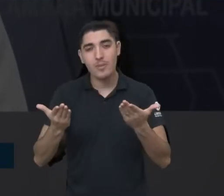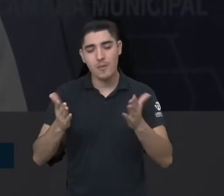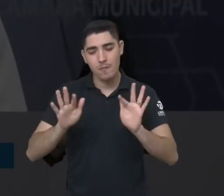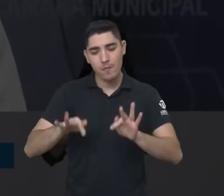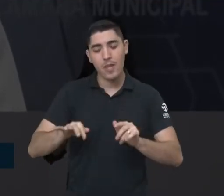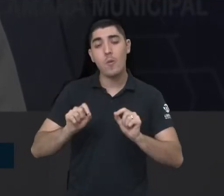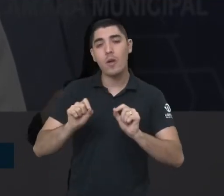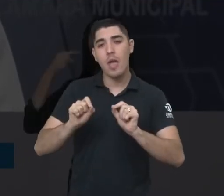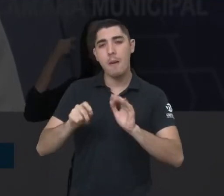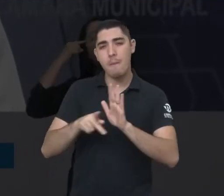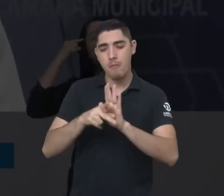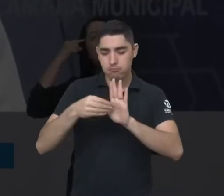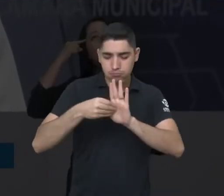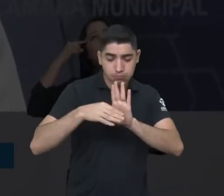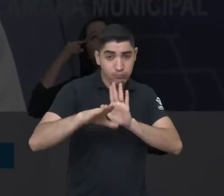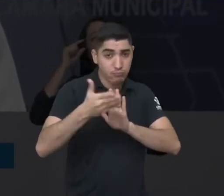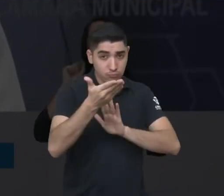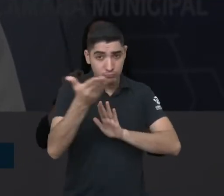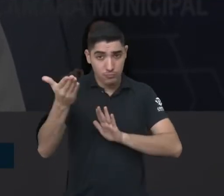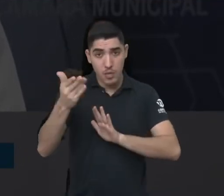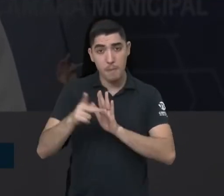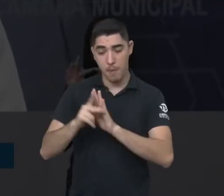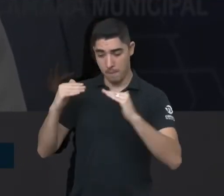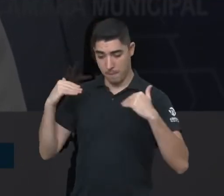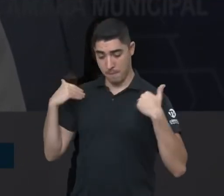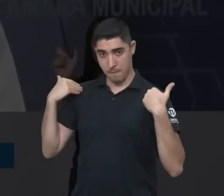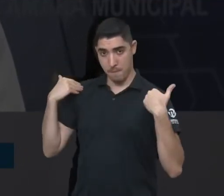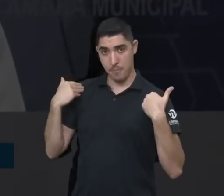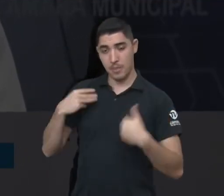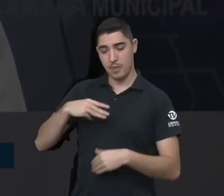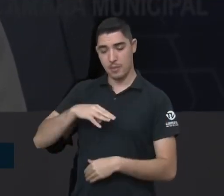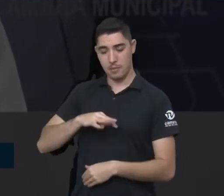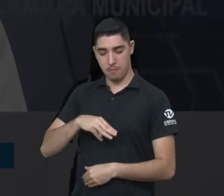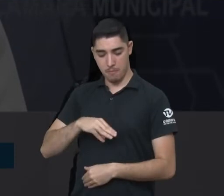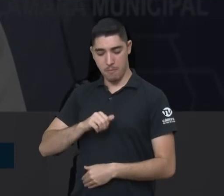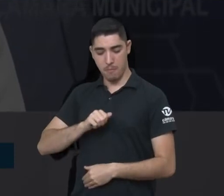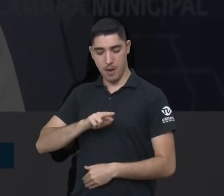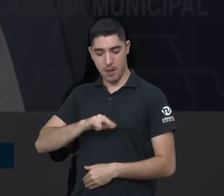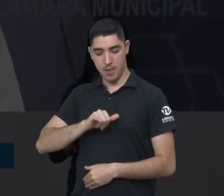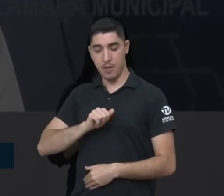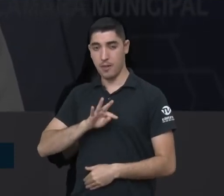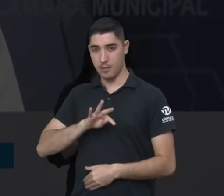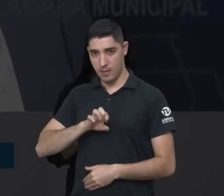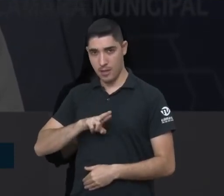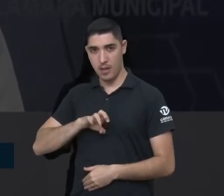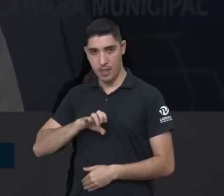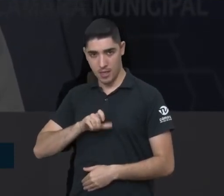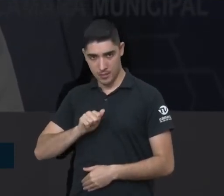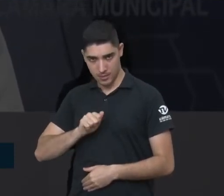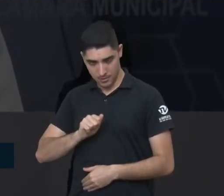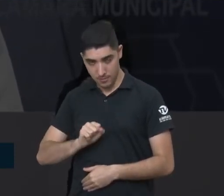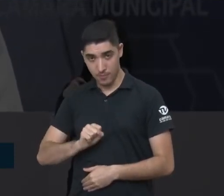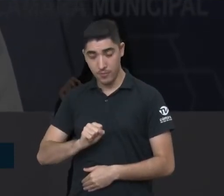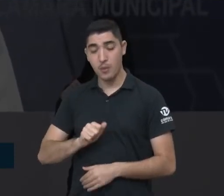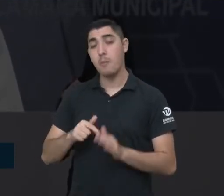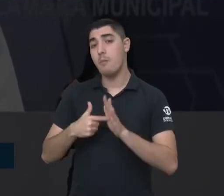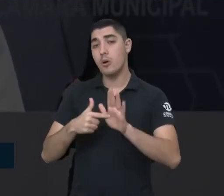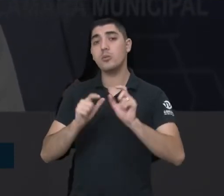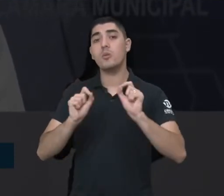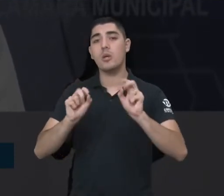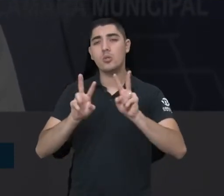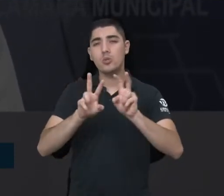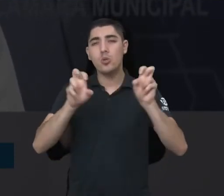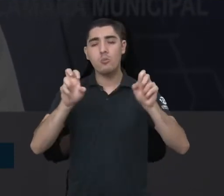o pensamento da venerável Madre Teresa, no qual ela revela o seu zelo